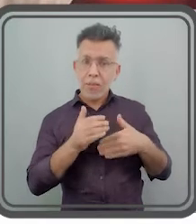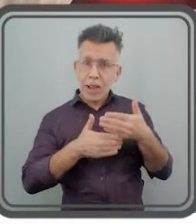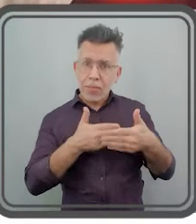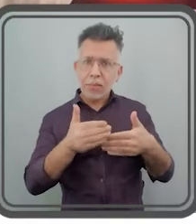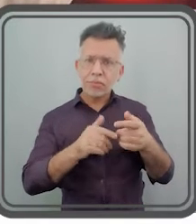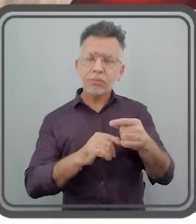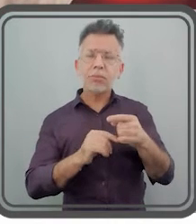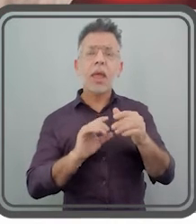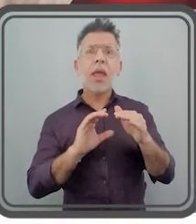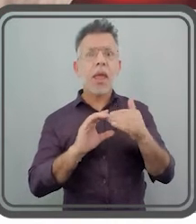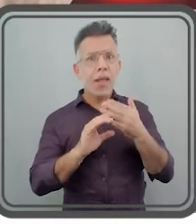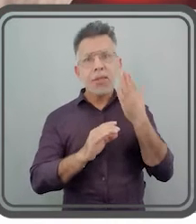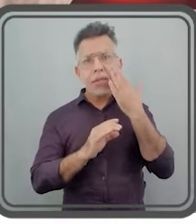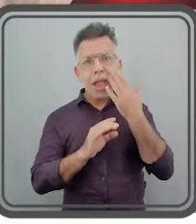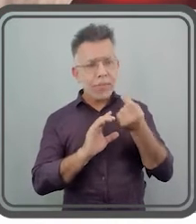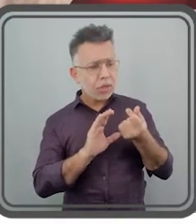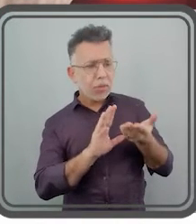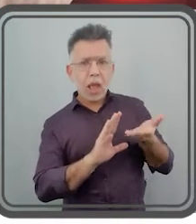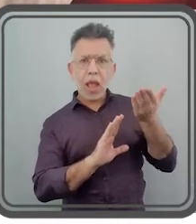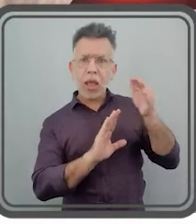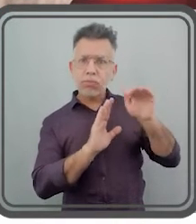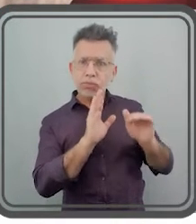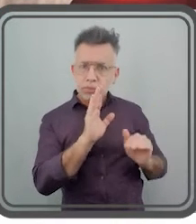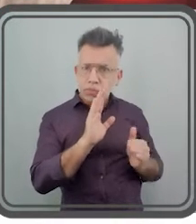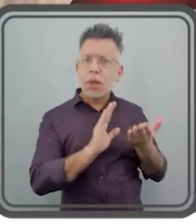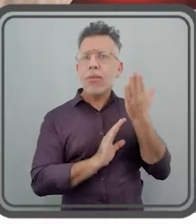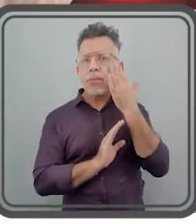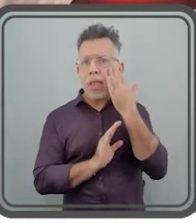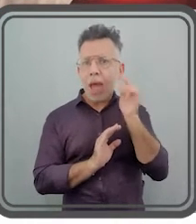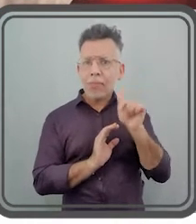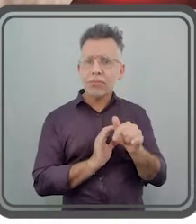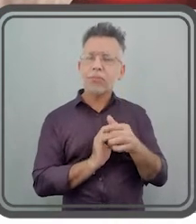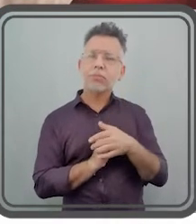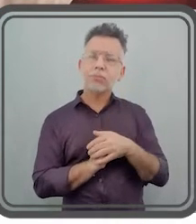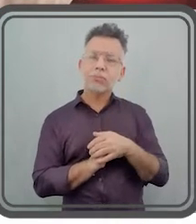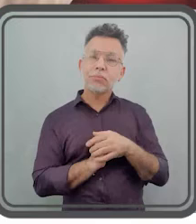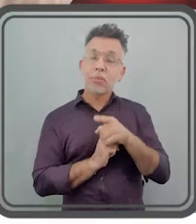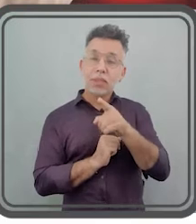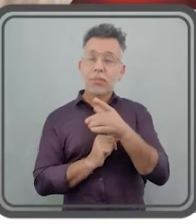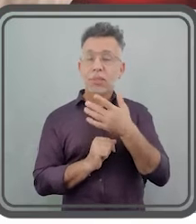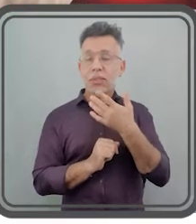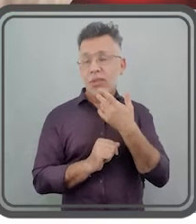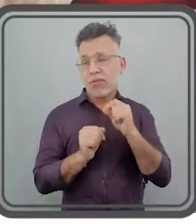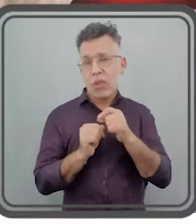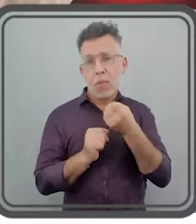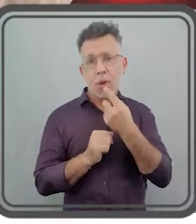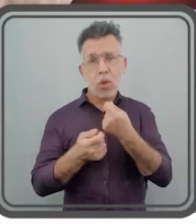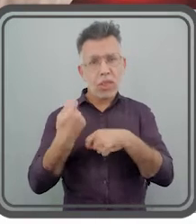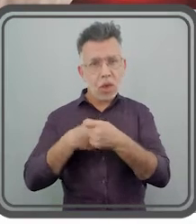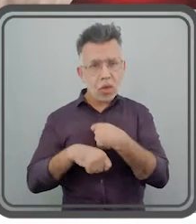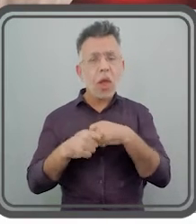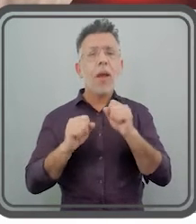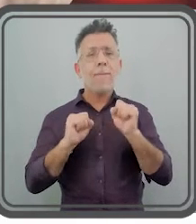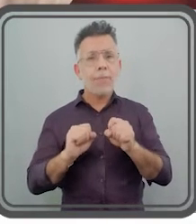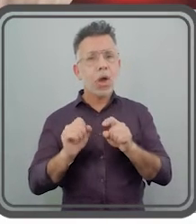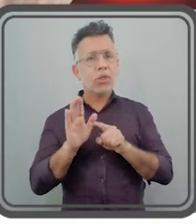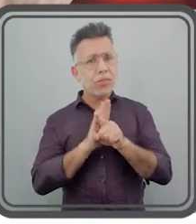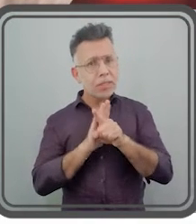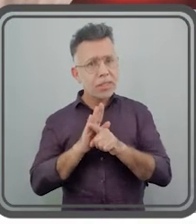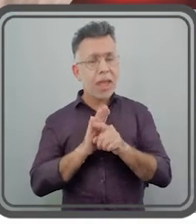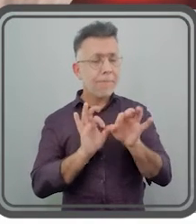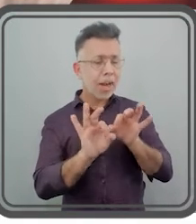gente procelosa sem saber se precipitam tendendo a aumentar ou tem dois minutos então se a pessoa quiser fazer um bom negócio pode pesquisar